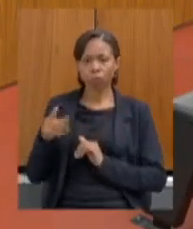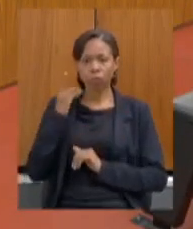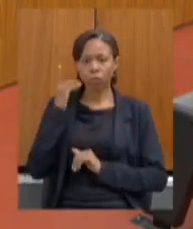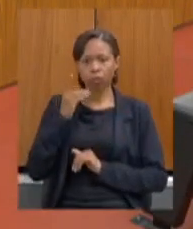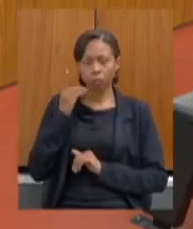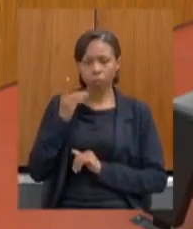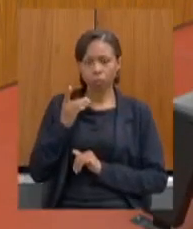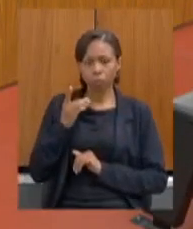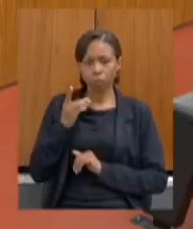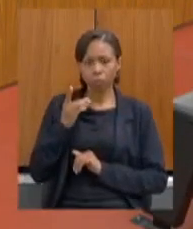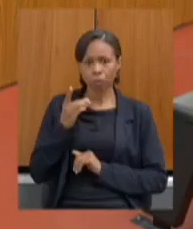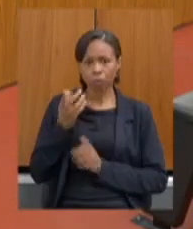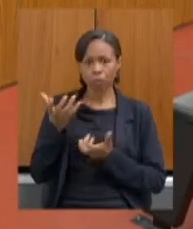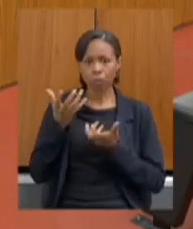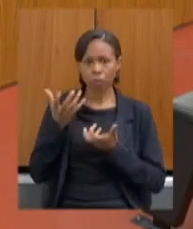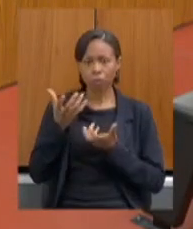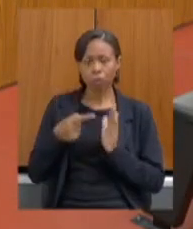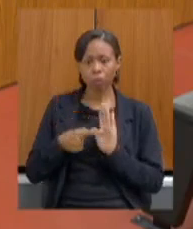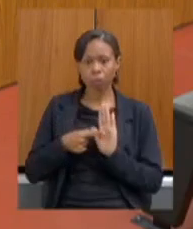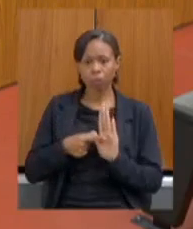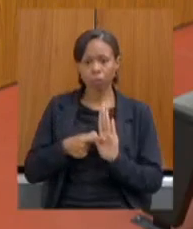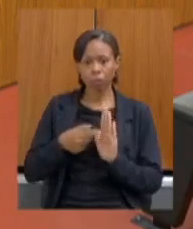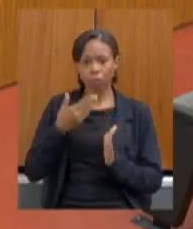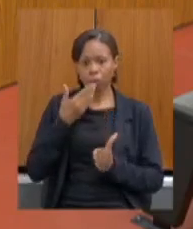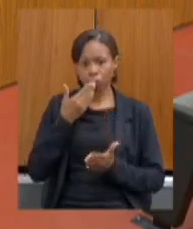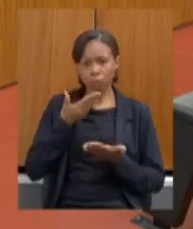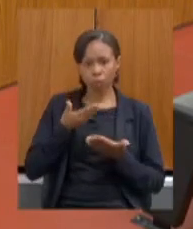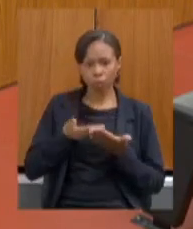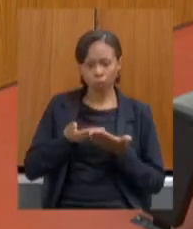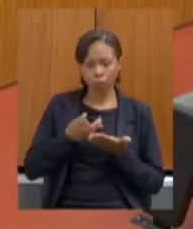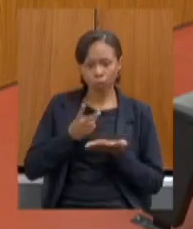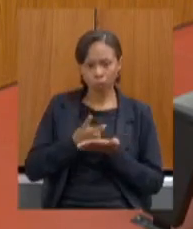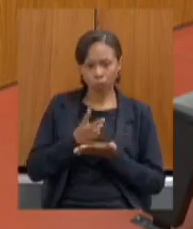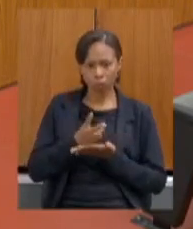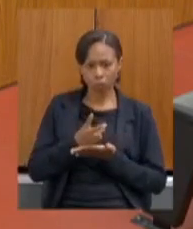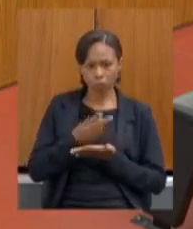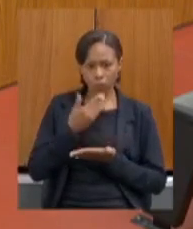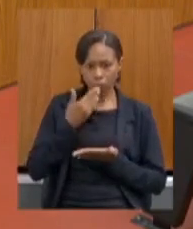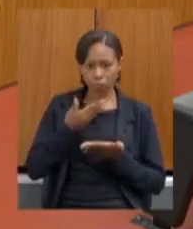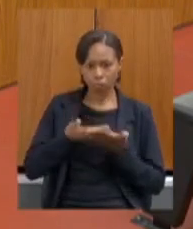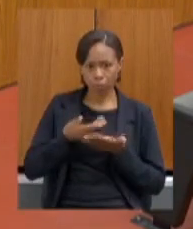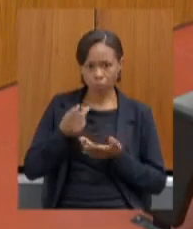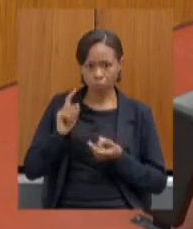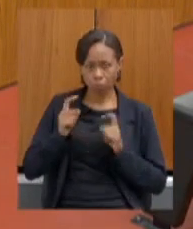algum deputado ainda deseja apresentar algum requerimento nessa reunião.